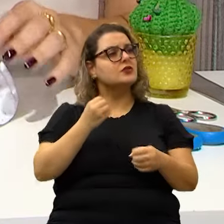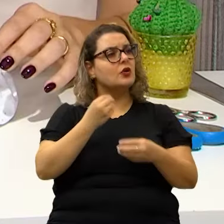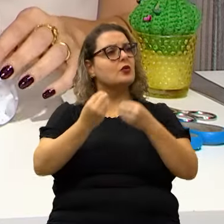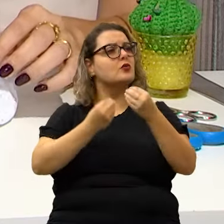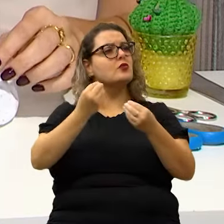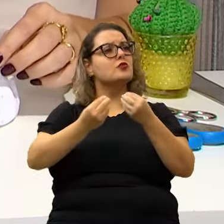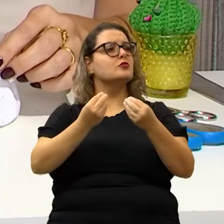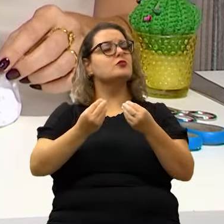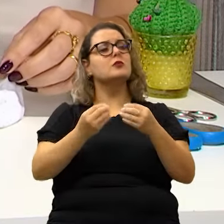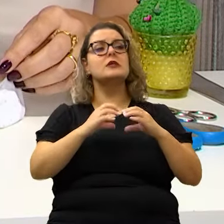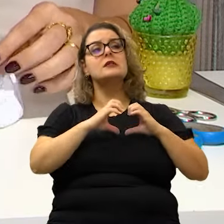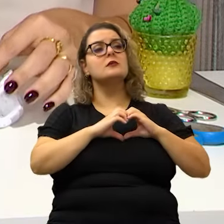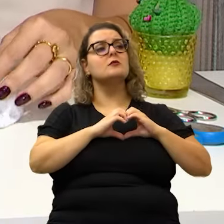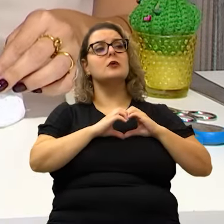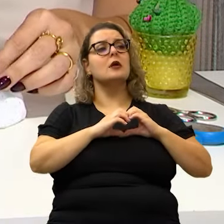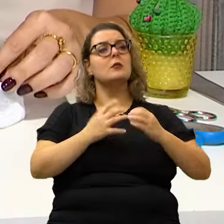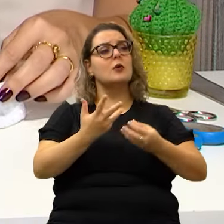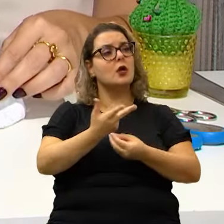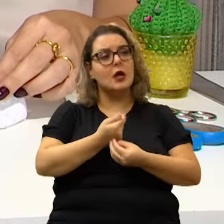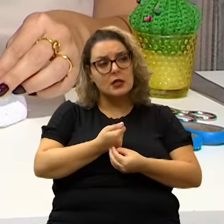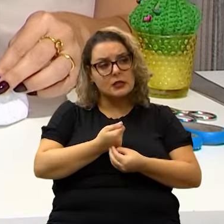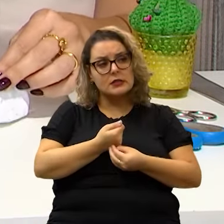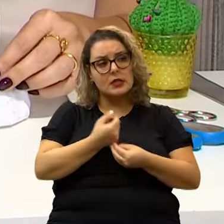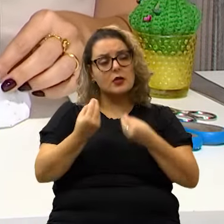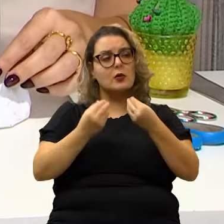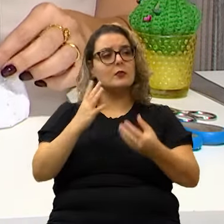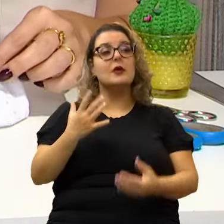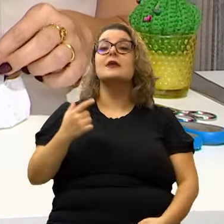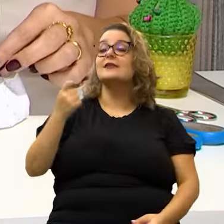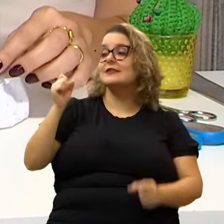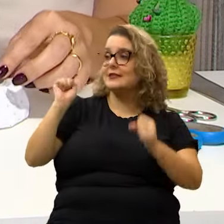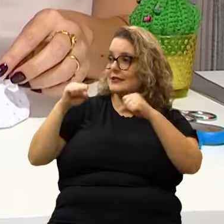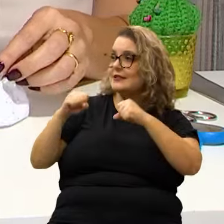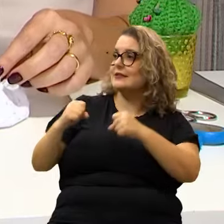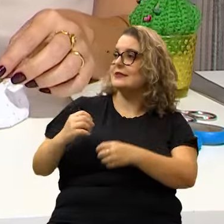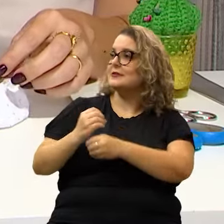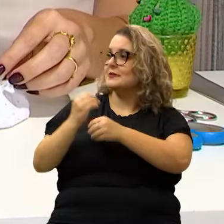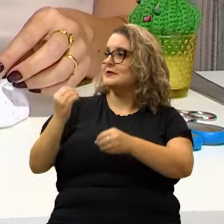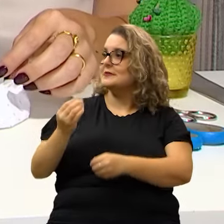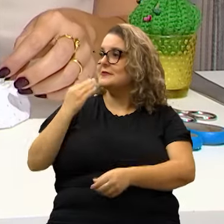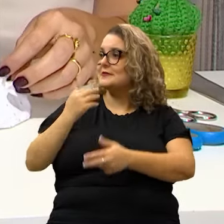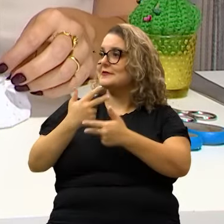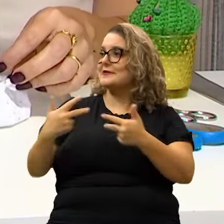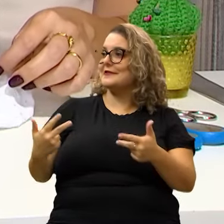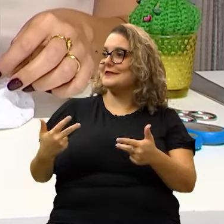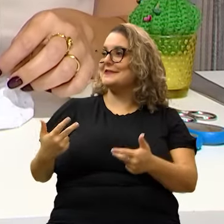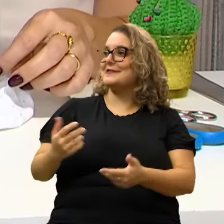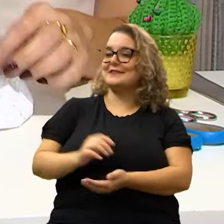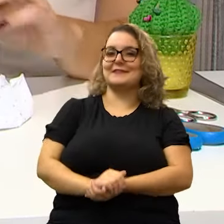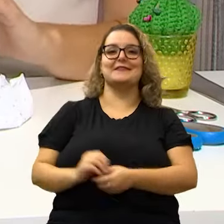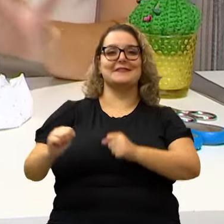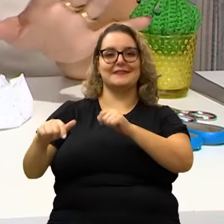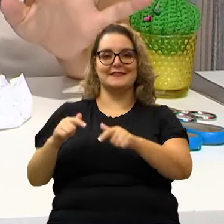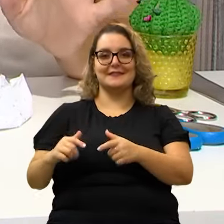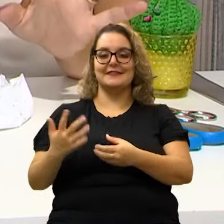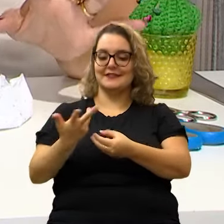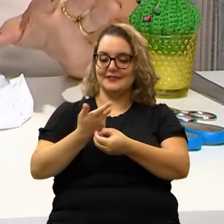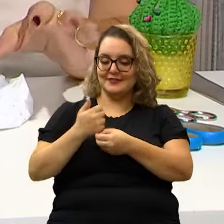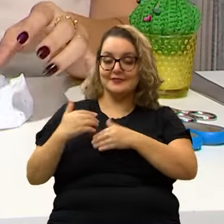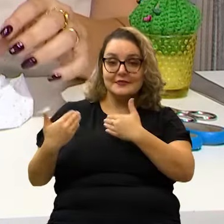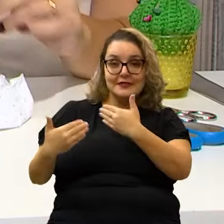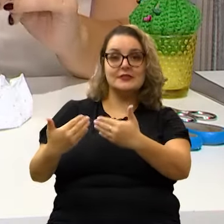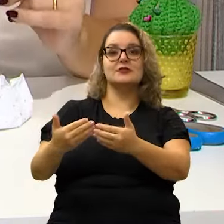De onde que surgiu esse amor pelo artesanato? Isso, eu sou engenheira de alimentos de formação e o artesanato sempre